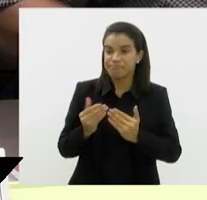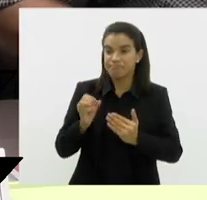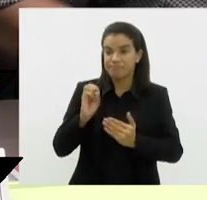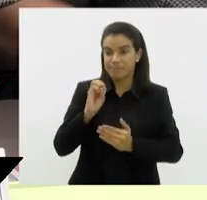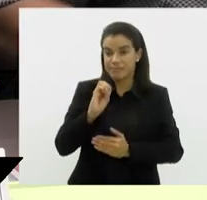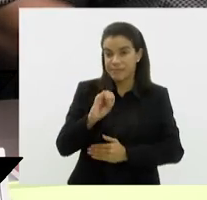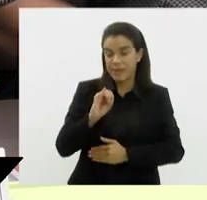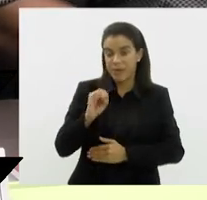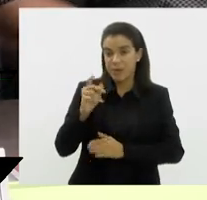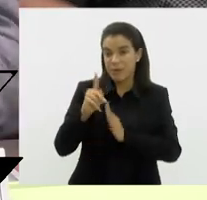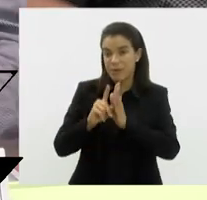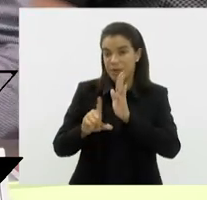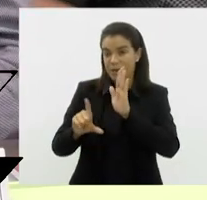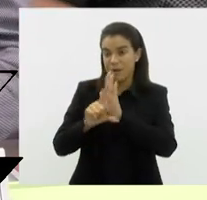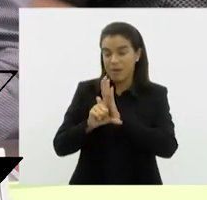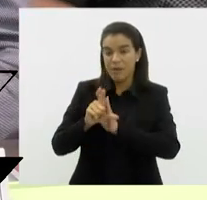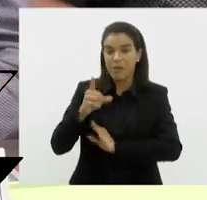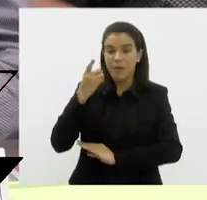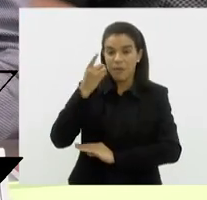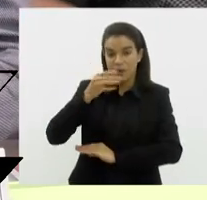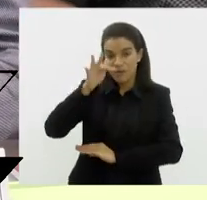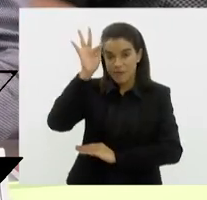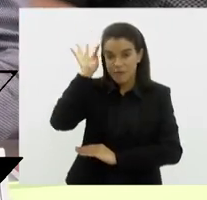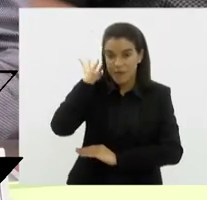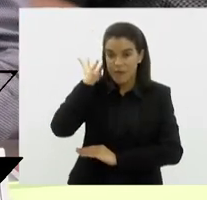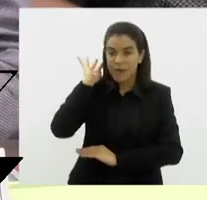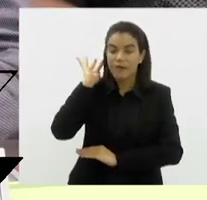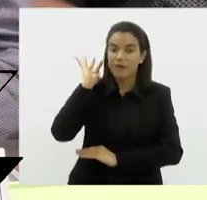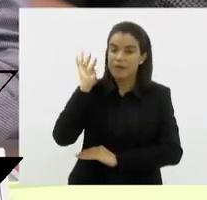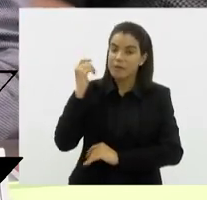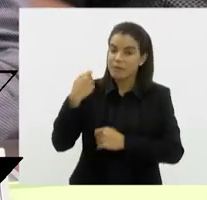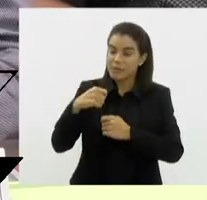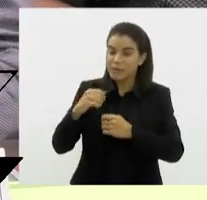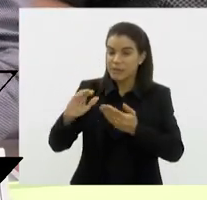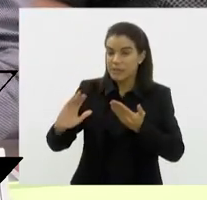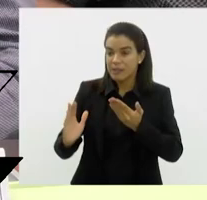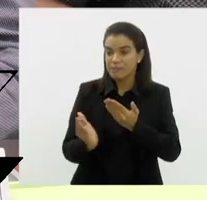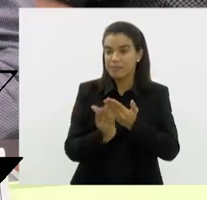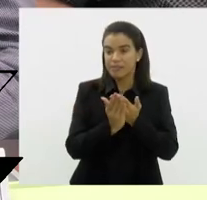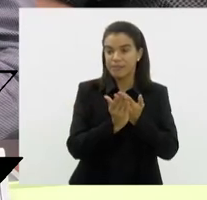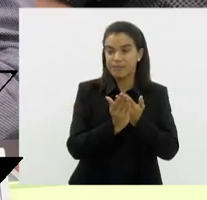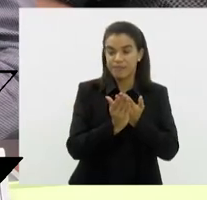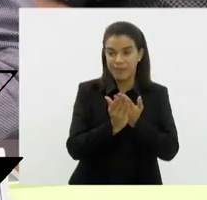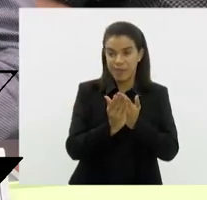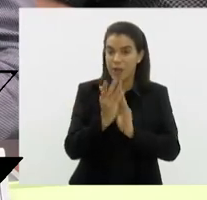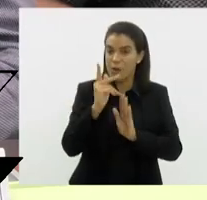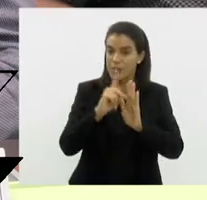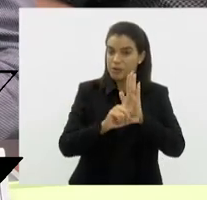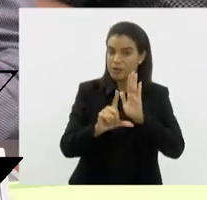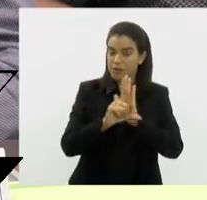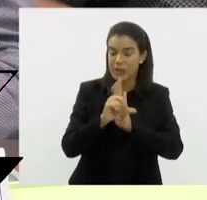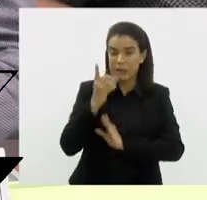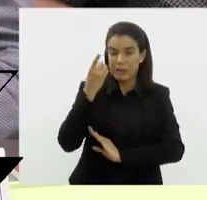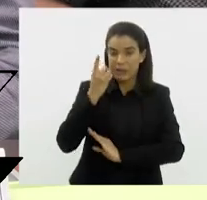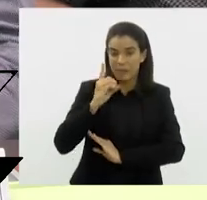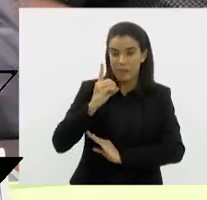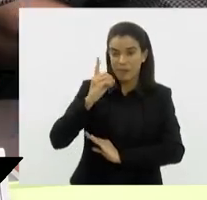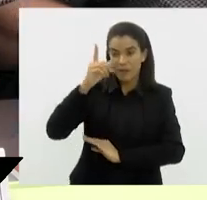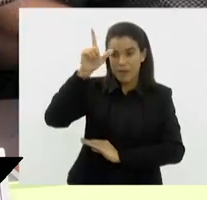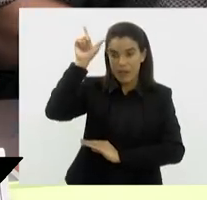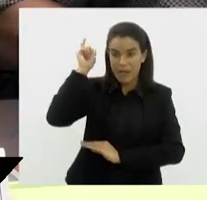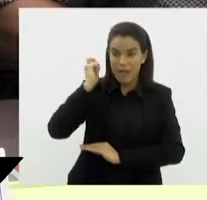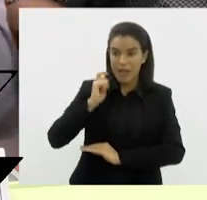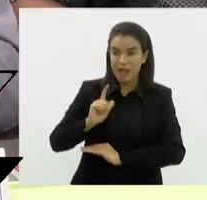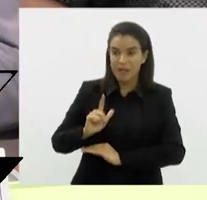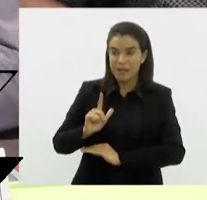do deputado Fred Pacheco deve ser, de alguma forma, anexado ao projeto da deputada Alana. Porque a gente